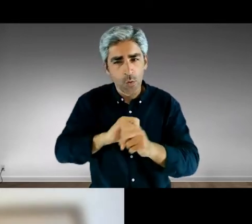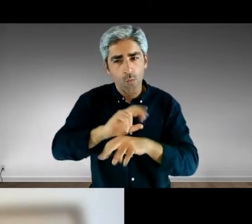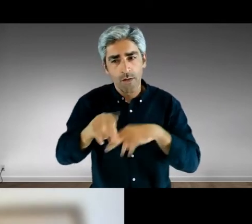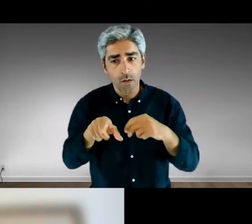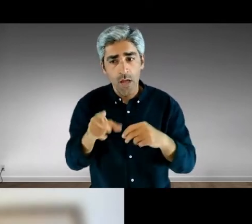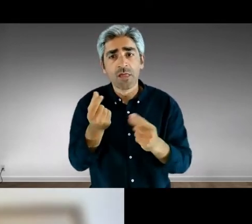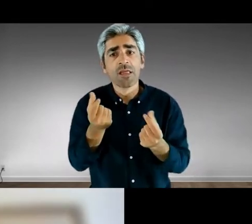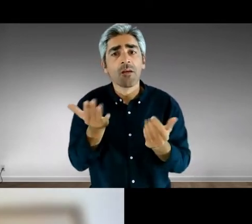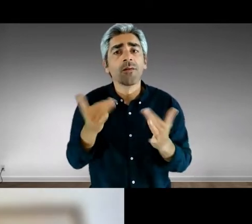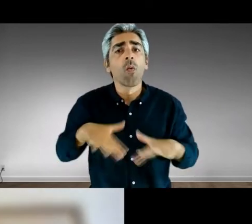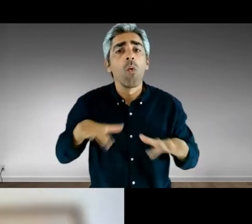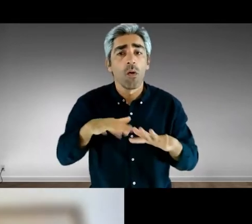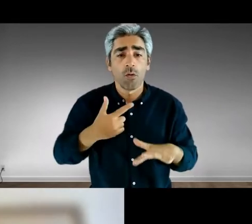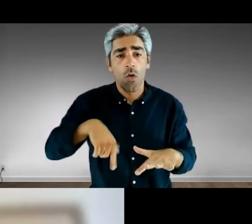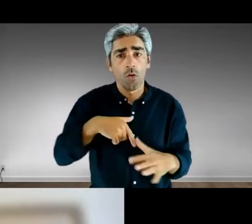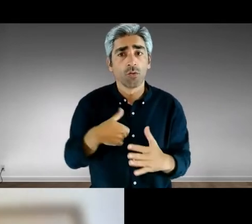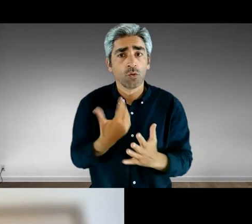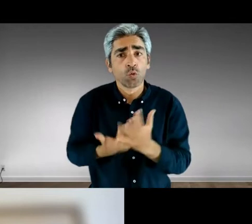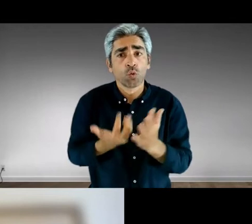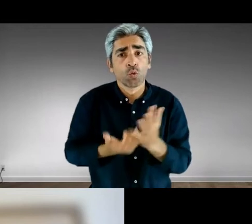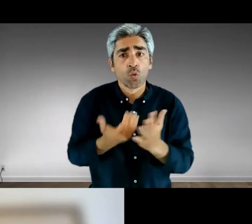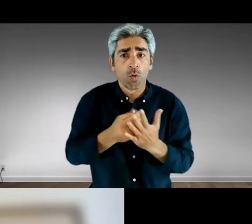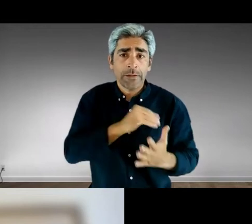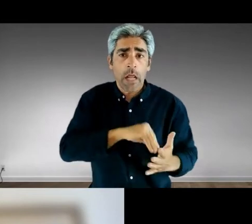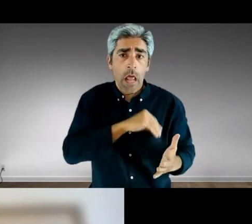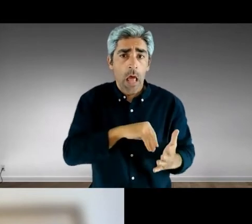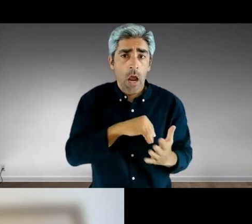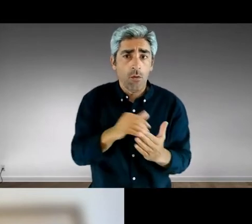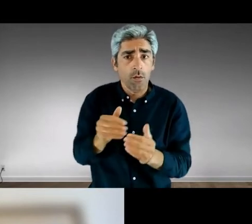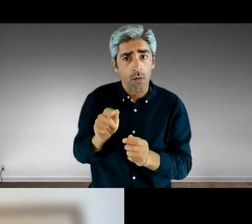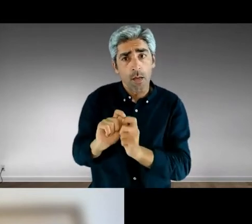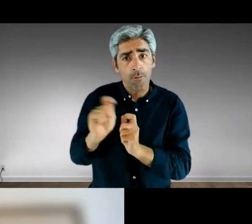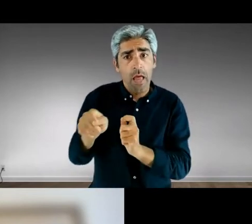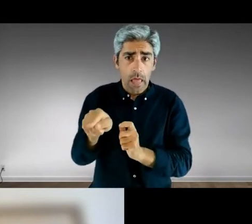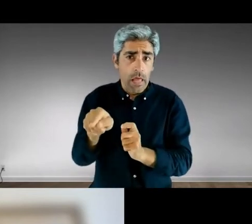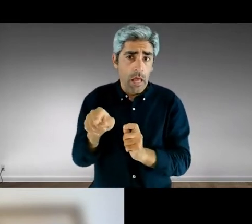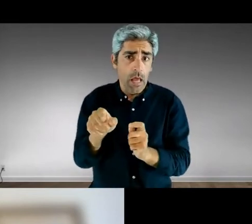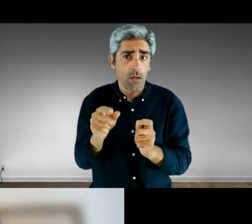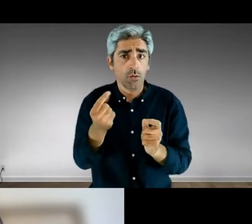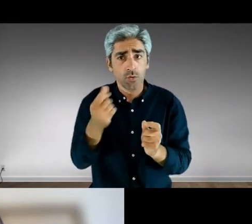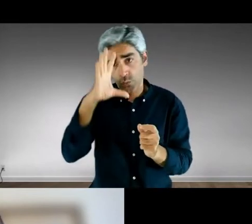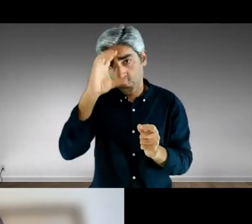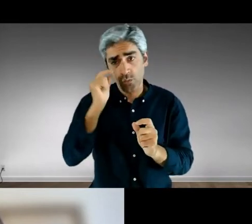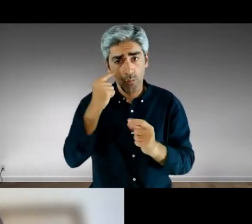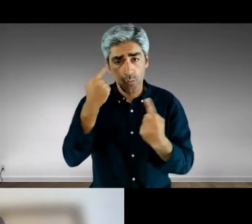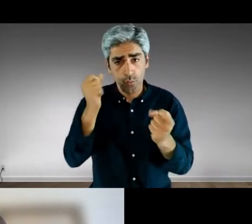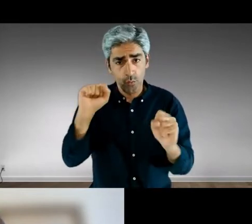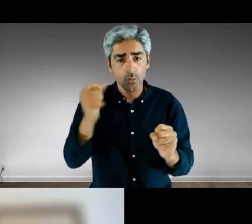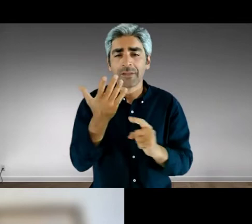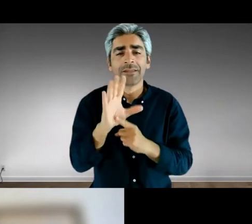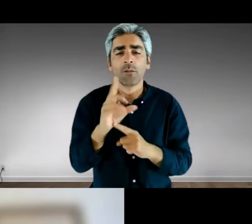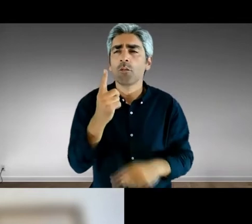dinheiro que todos nós estamos a pagá-lo, os nossos salários, não é? E imaginem, dou-vos um exemplo, há cerca de um